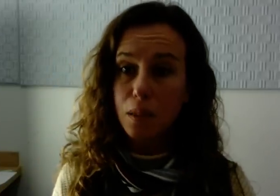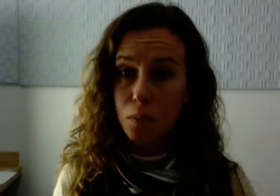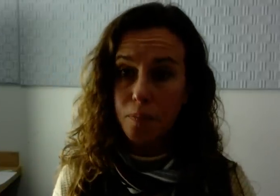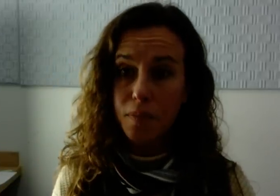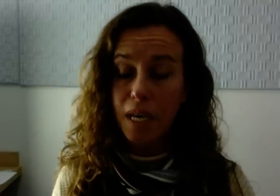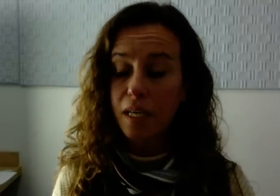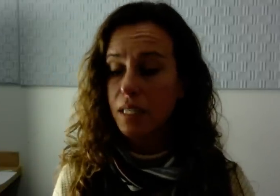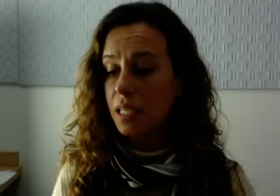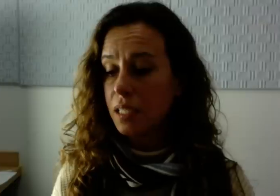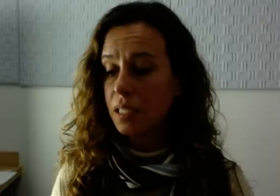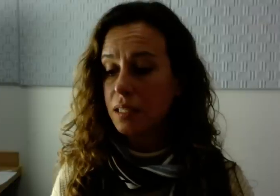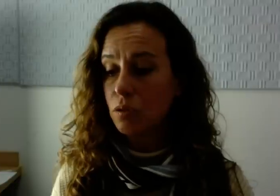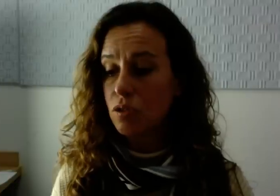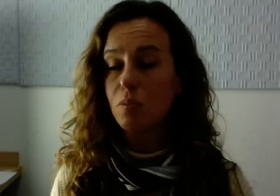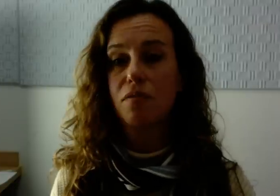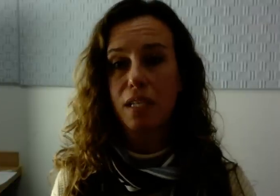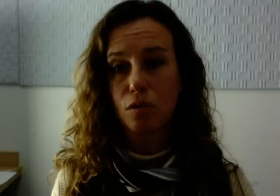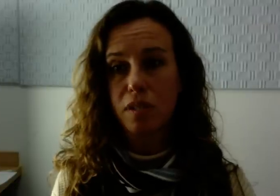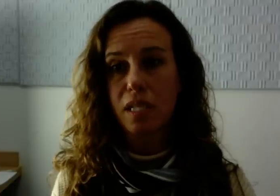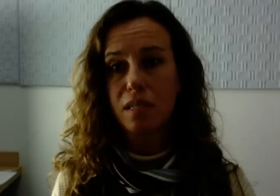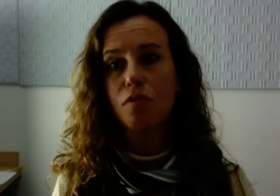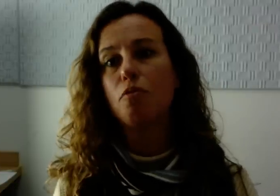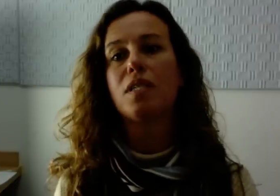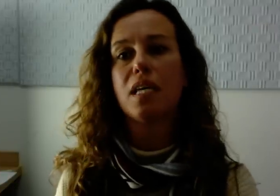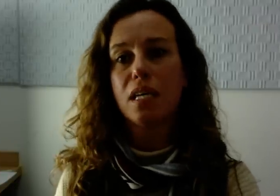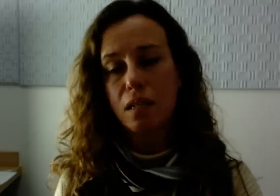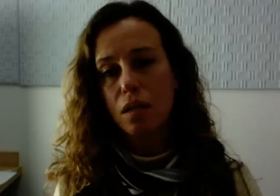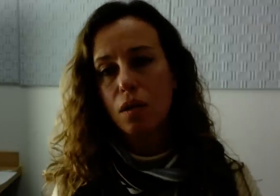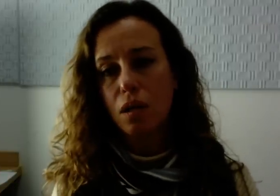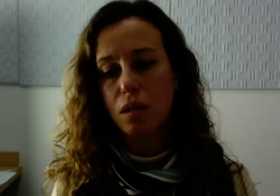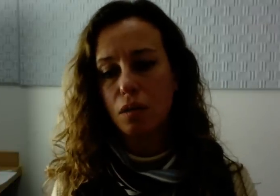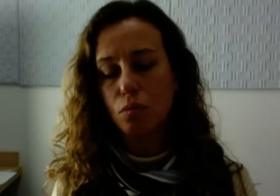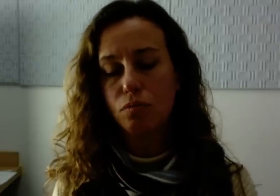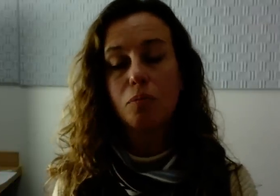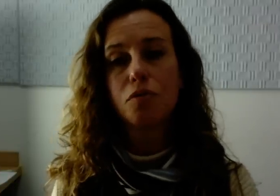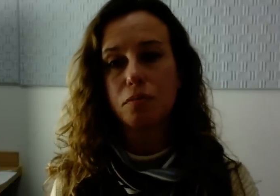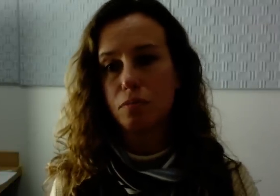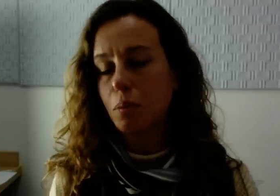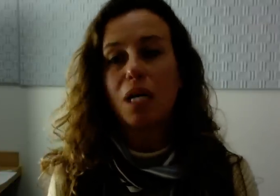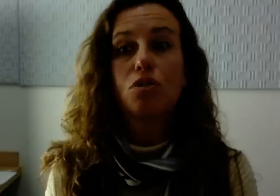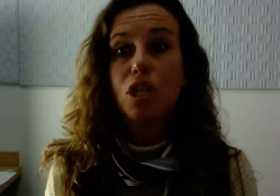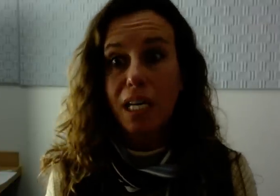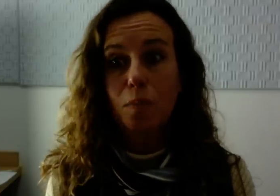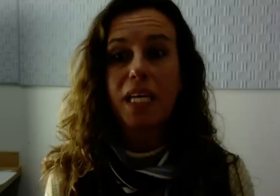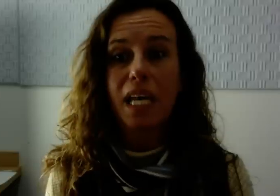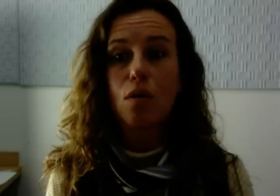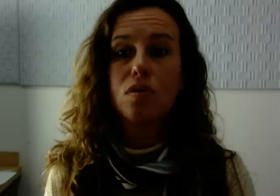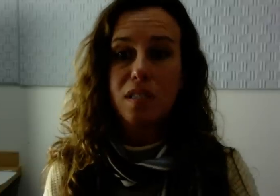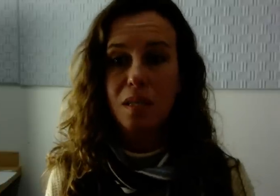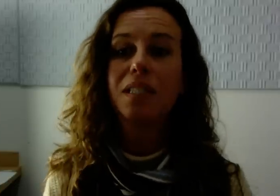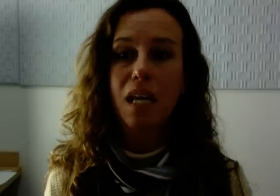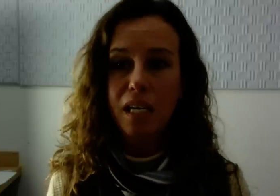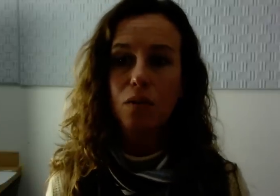depressão né eh Então nós vamos levar isso em consideração vamos fazer eh um vamos vamos dar um jeito para que